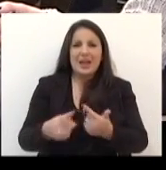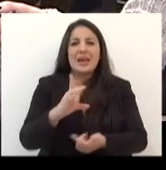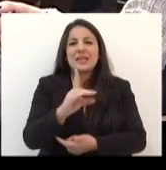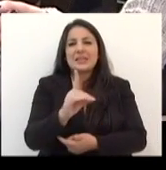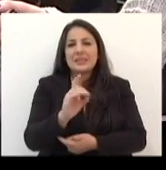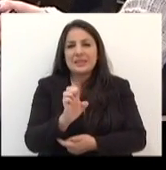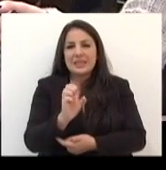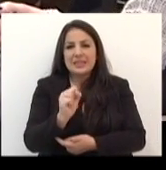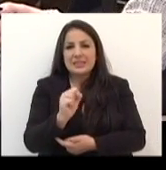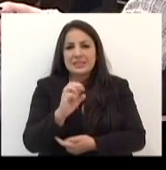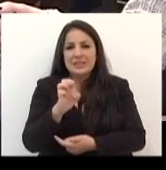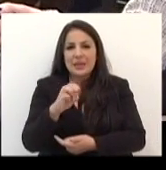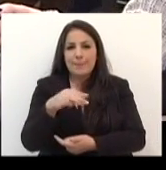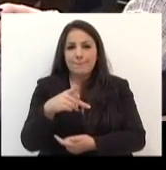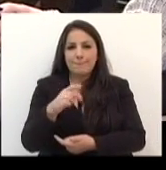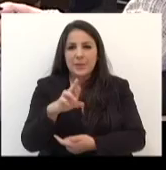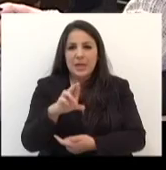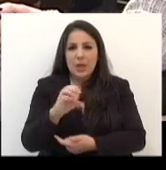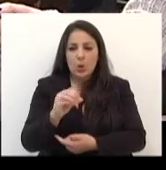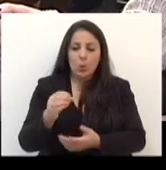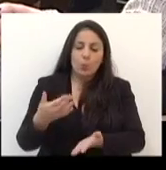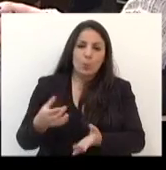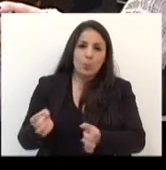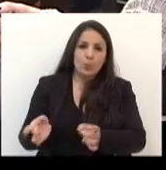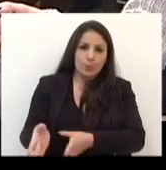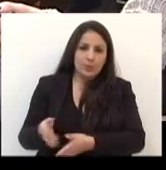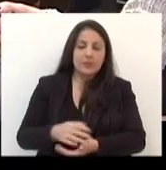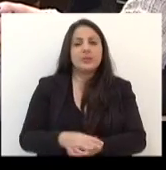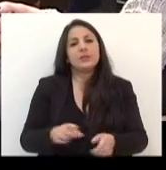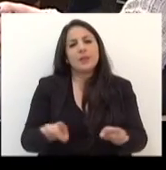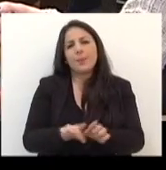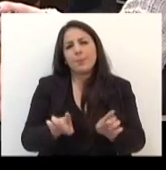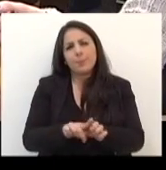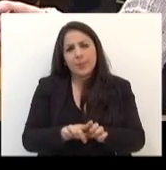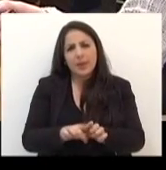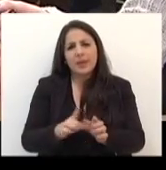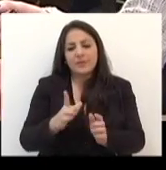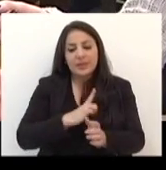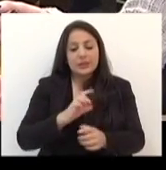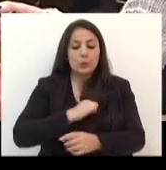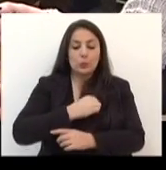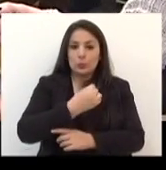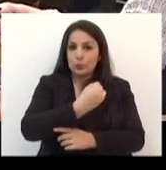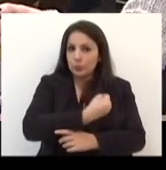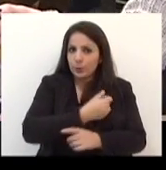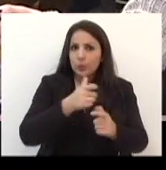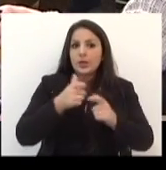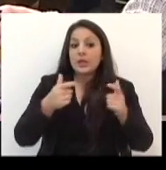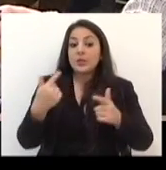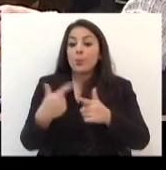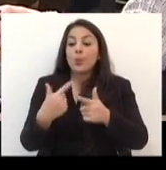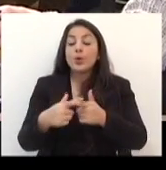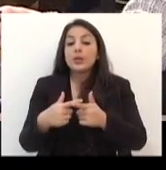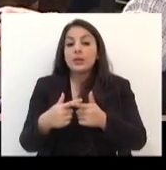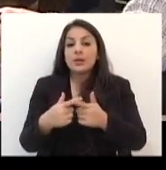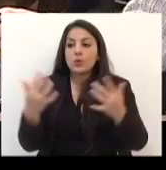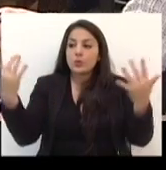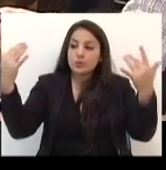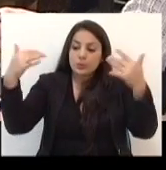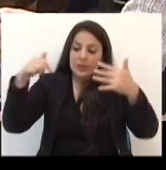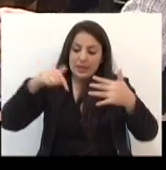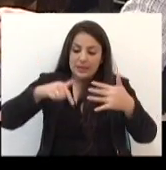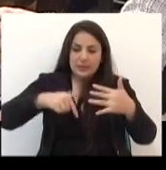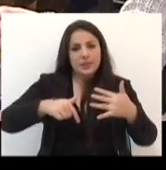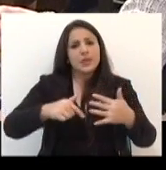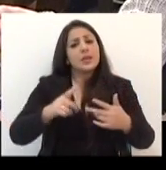das moradias ia trazer um transtorno muito grande com um número proliferado dos imigrantes e, de fato, nós